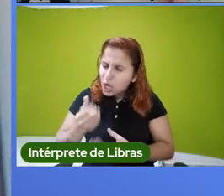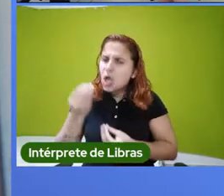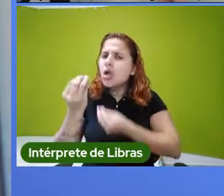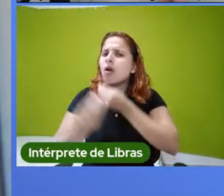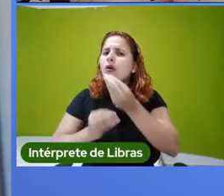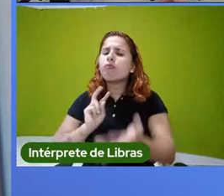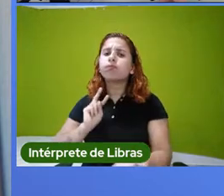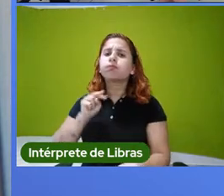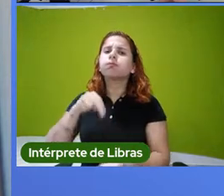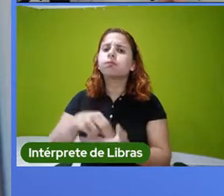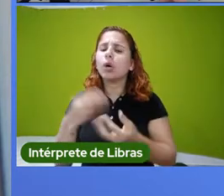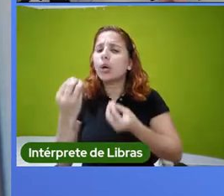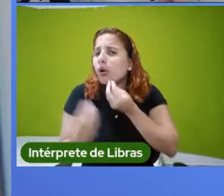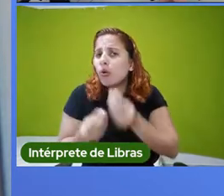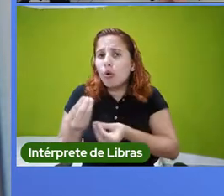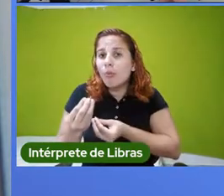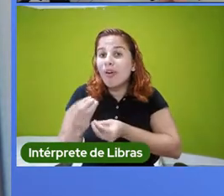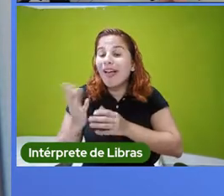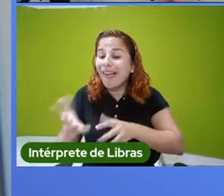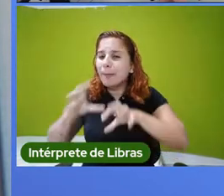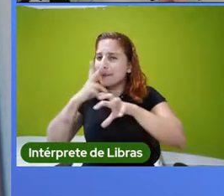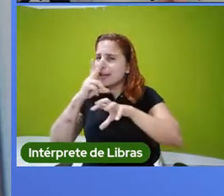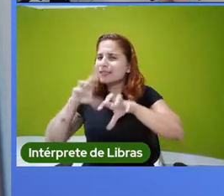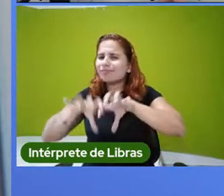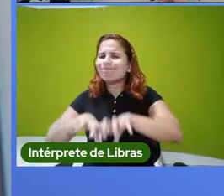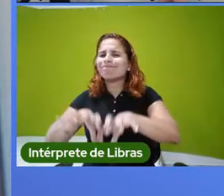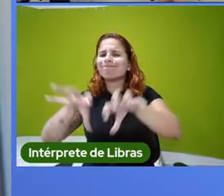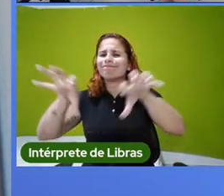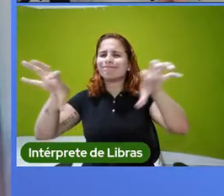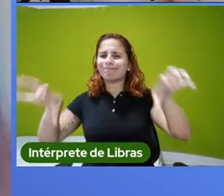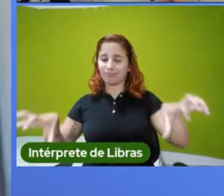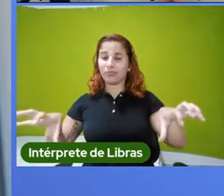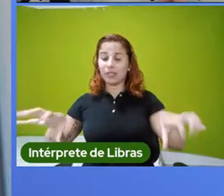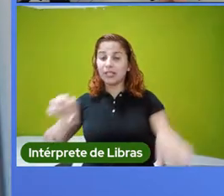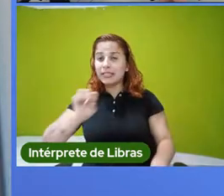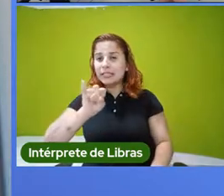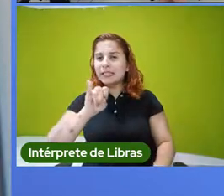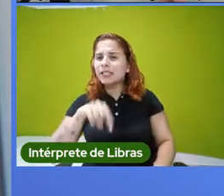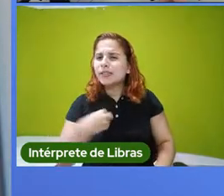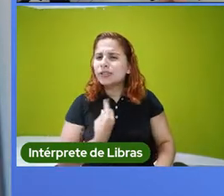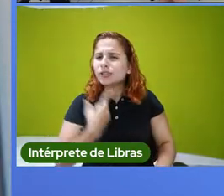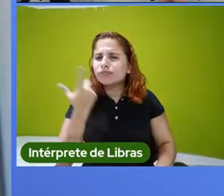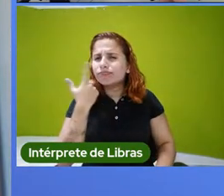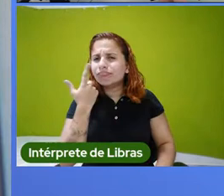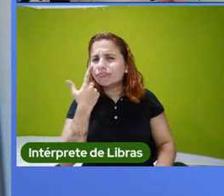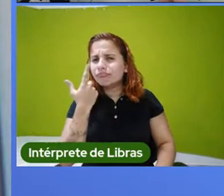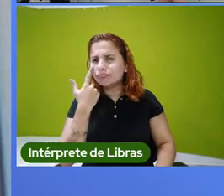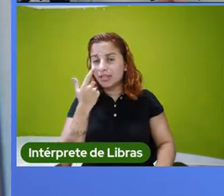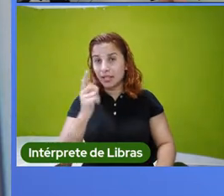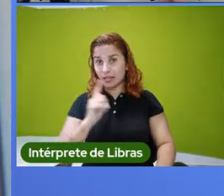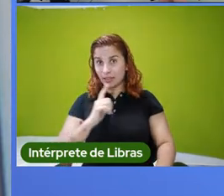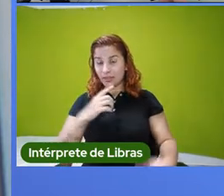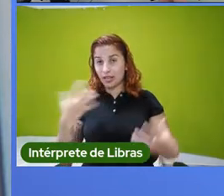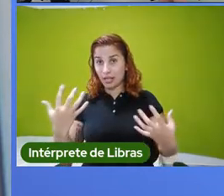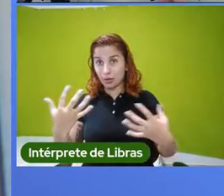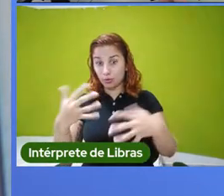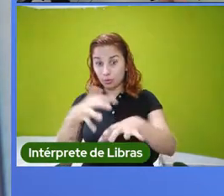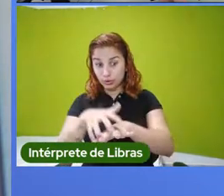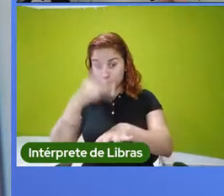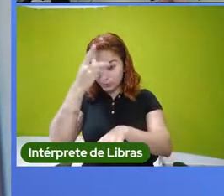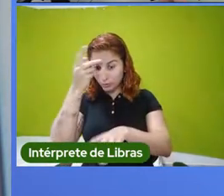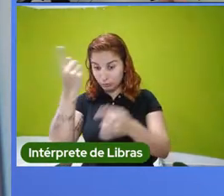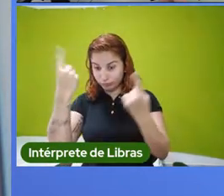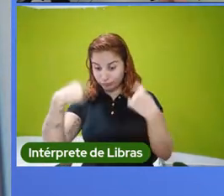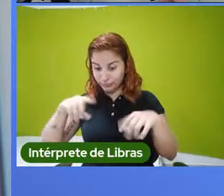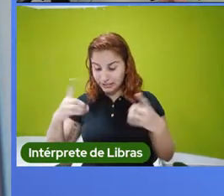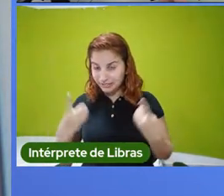o seu objetivo. E se a gente for levar em consideração que a inclusão das pessoas com deficiência no trabalho